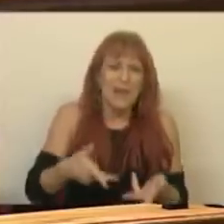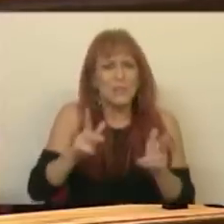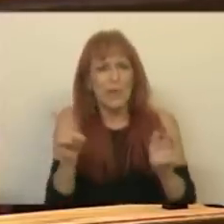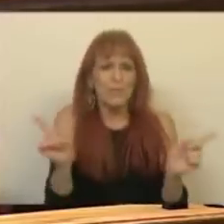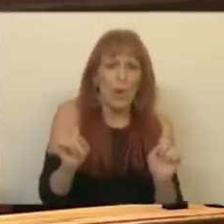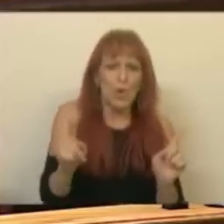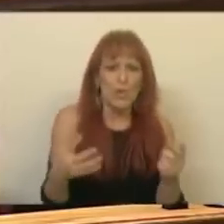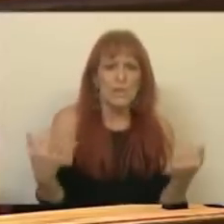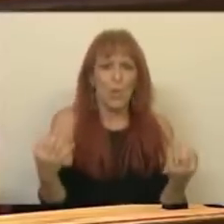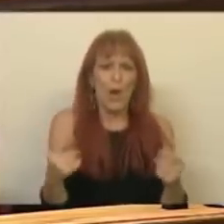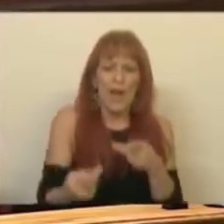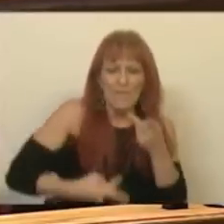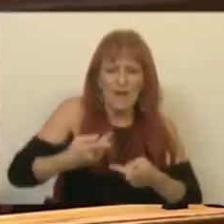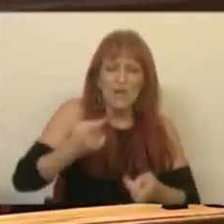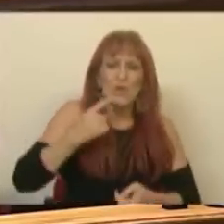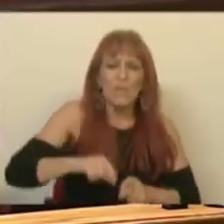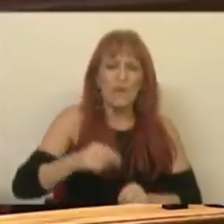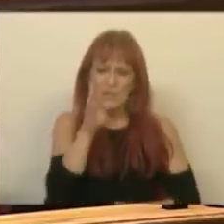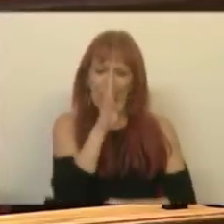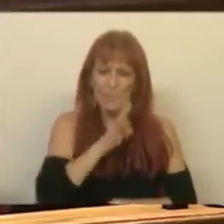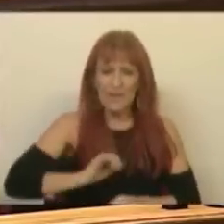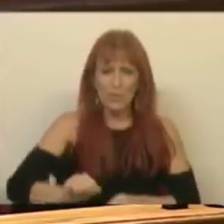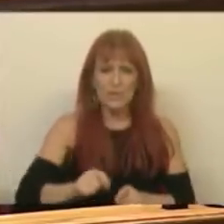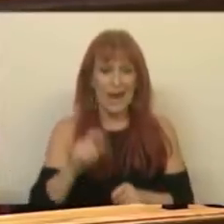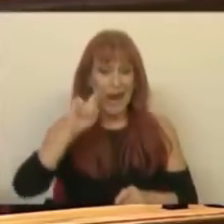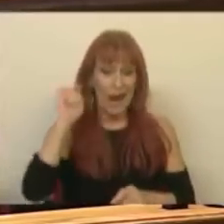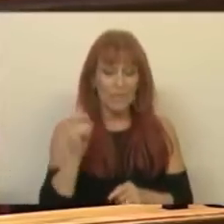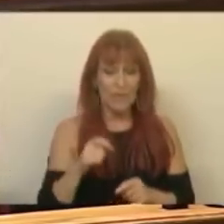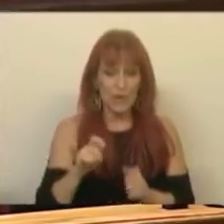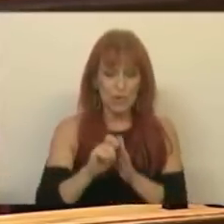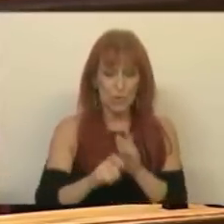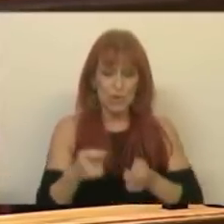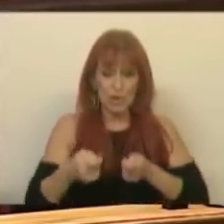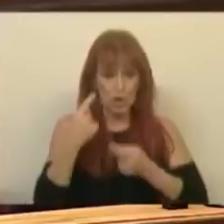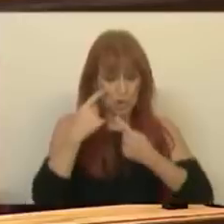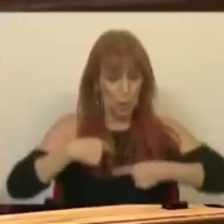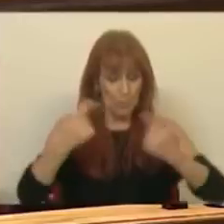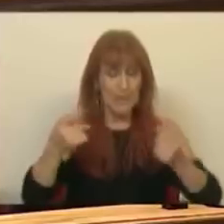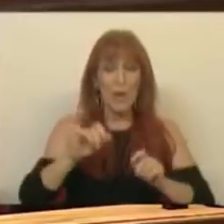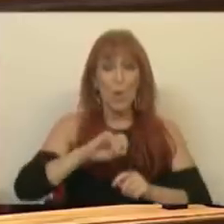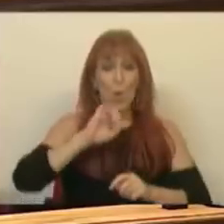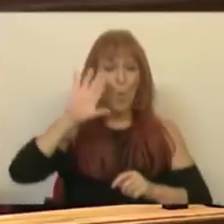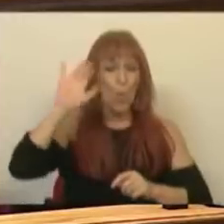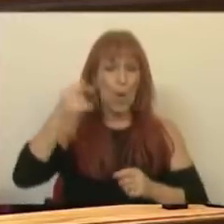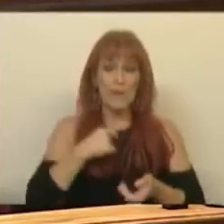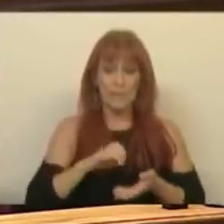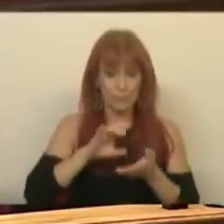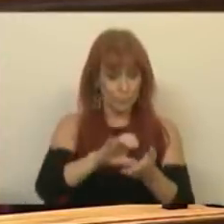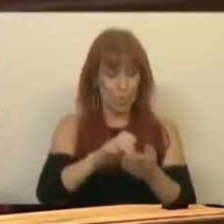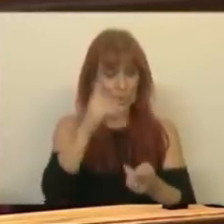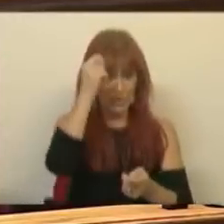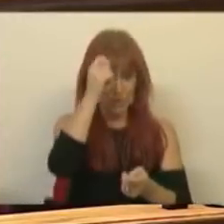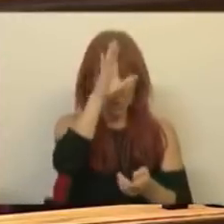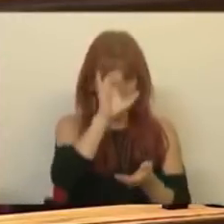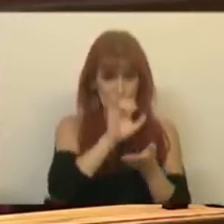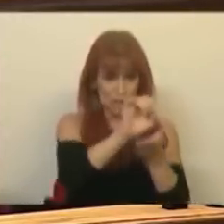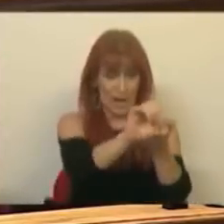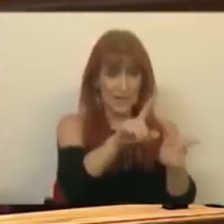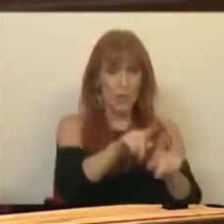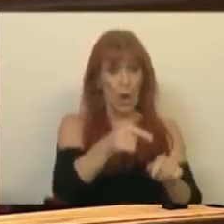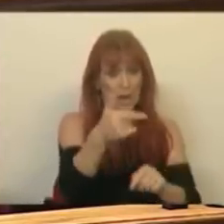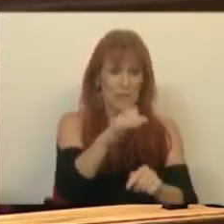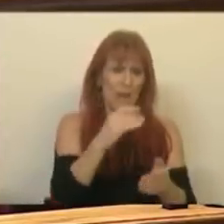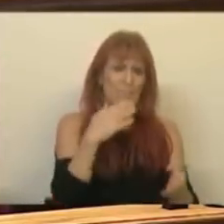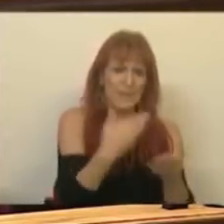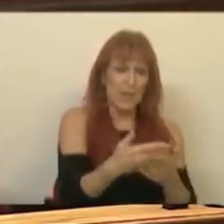disponível para de facto e avaliar a aplicação o estatuto do gestor público sempre que haja uma intervenção de dinheiros Públicos como foi o caso da